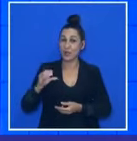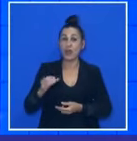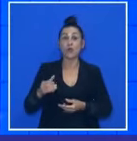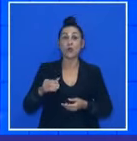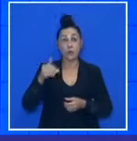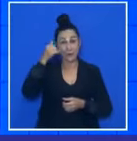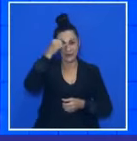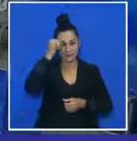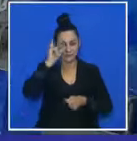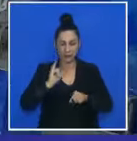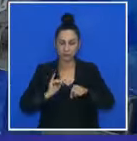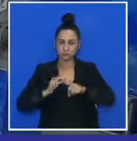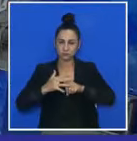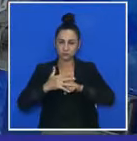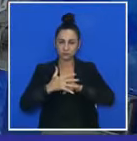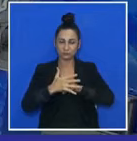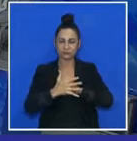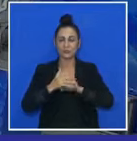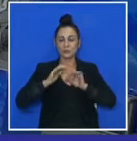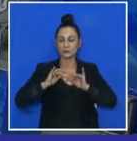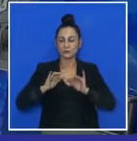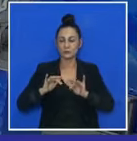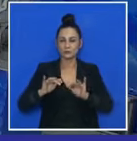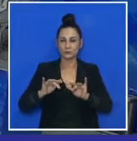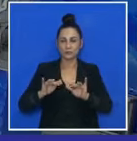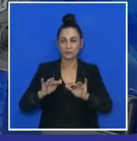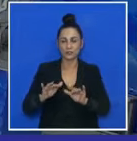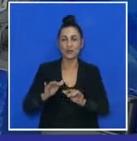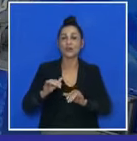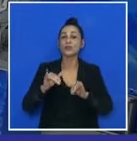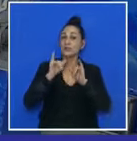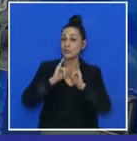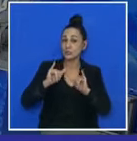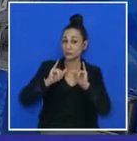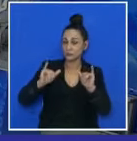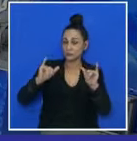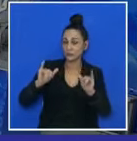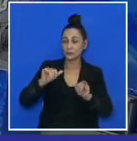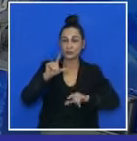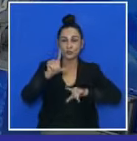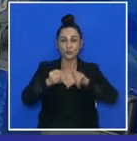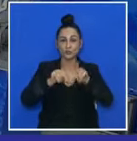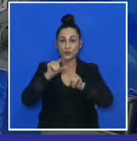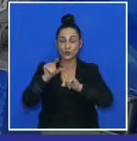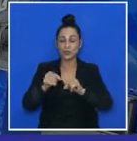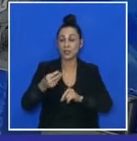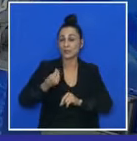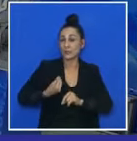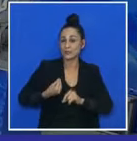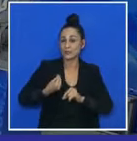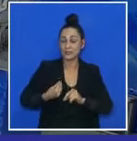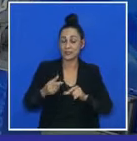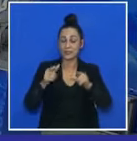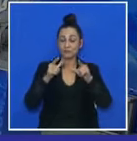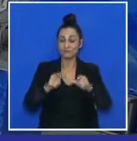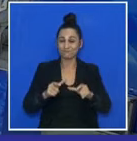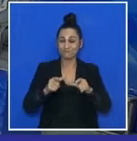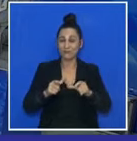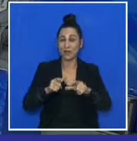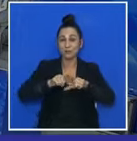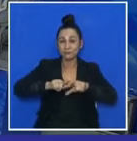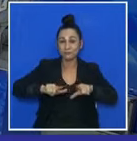R$ 4.426.953,73. E confirmando o compromisso da Caixa com as ações de prevenção ao Covid-19, comunicamos que a presença de plateia